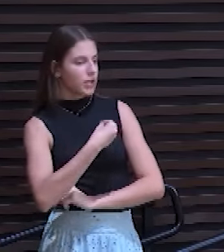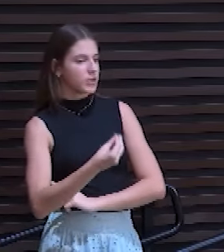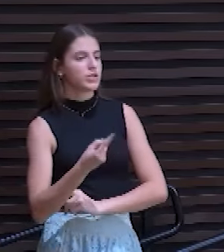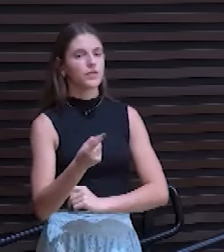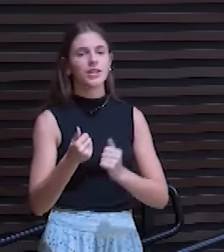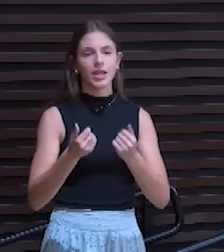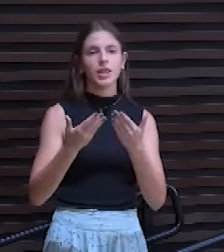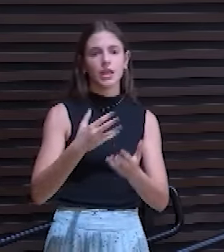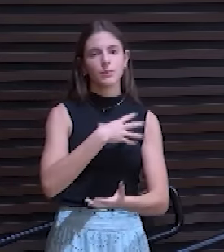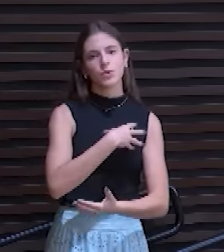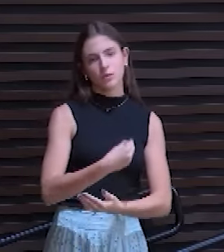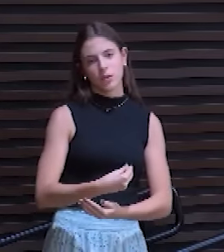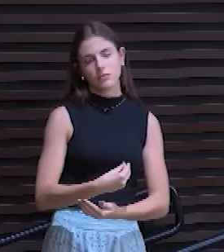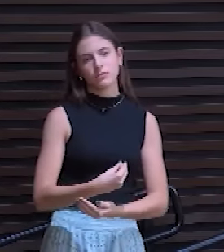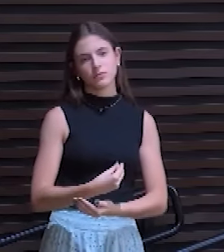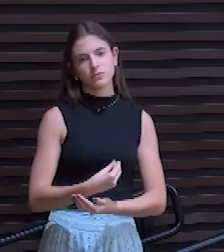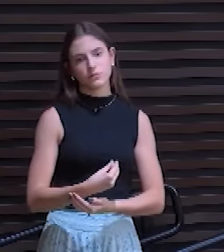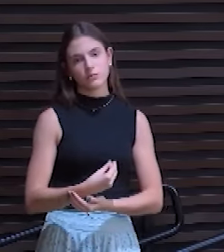deixar para o seu filho?